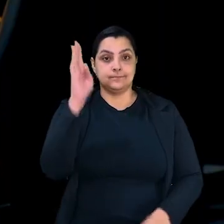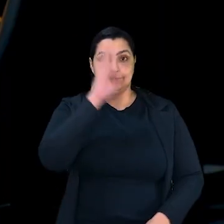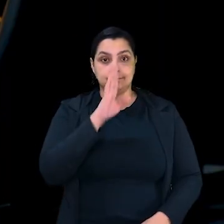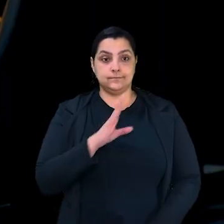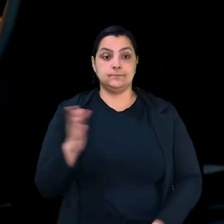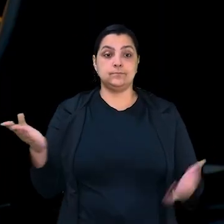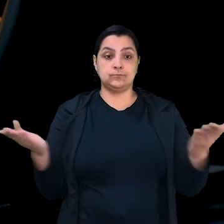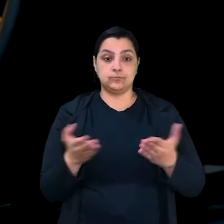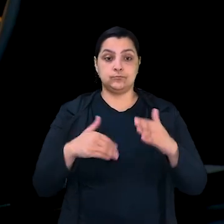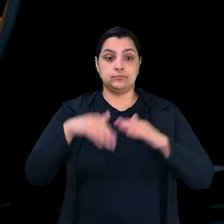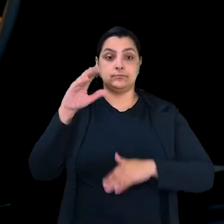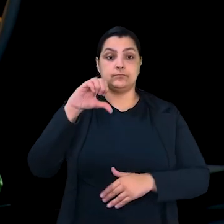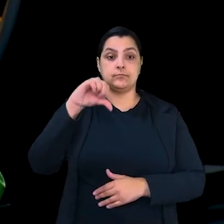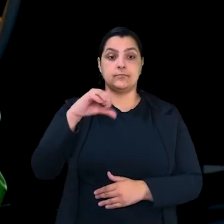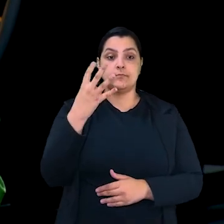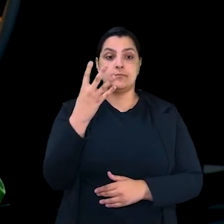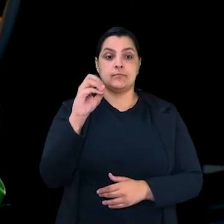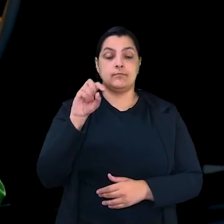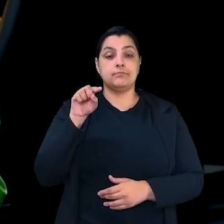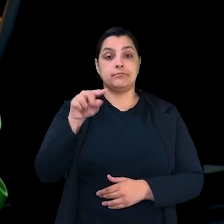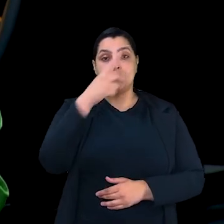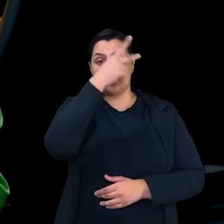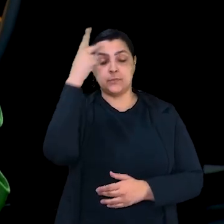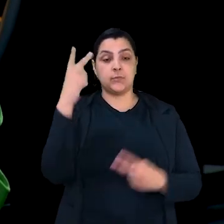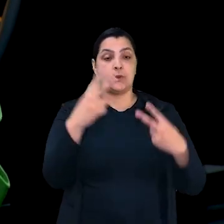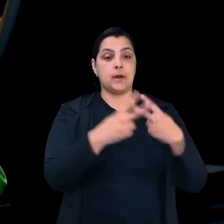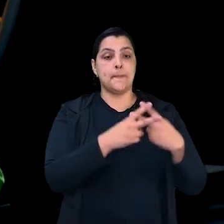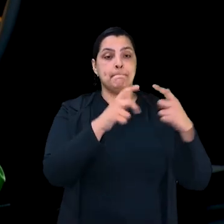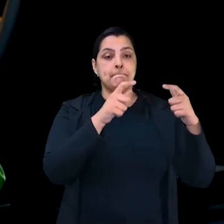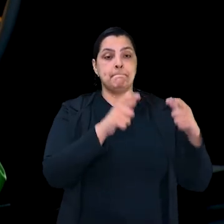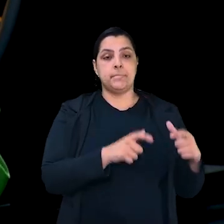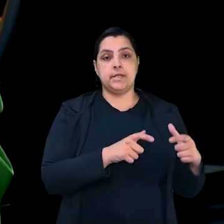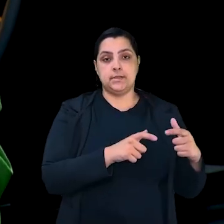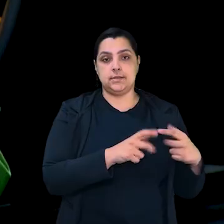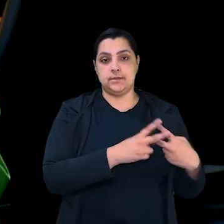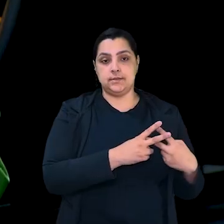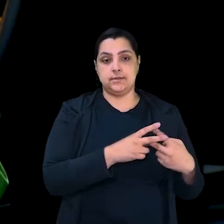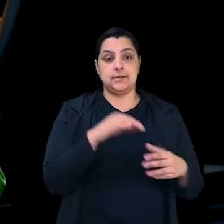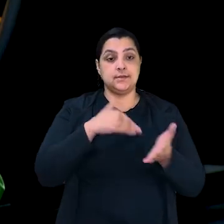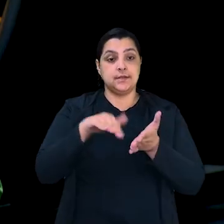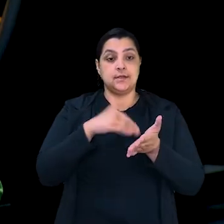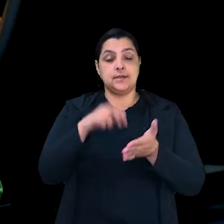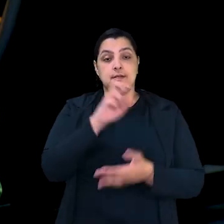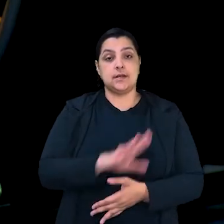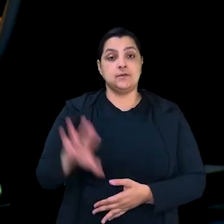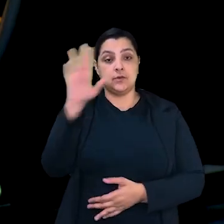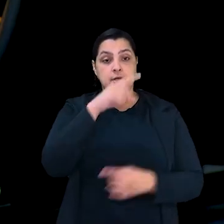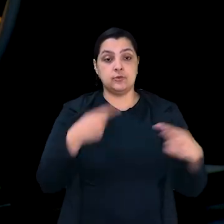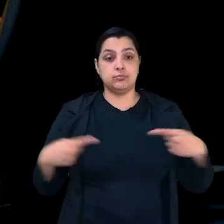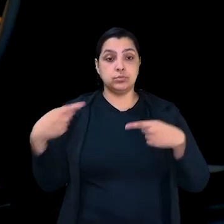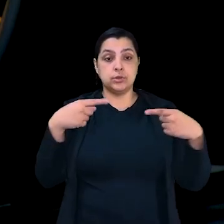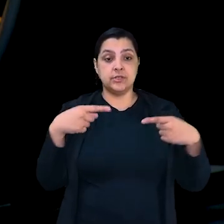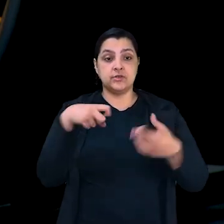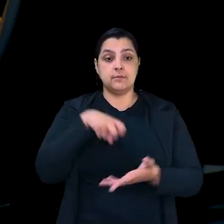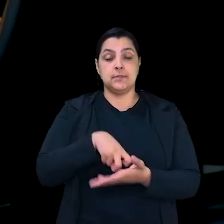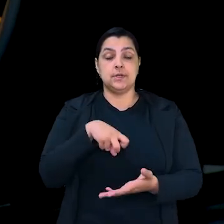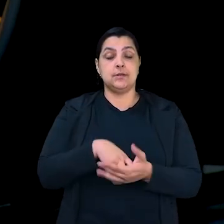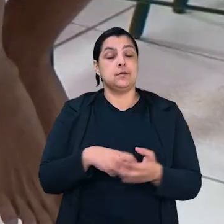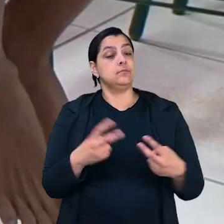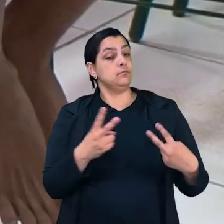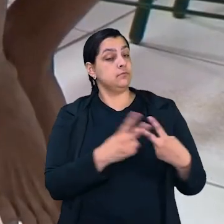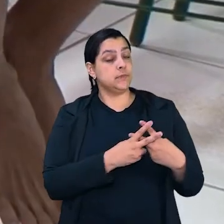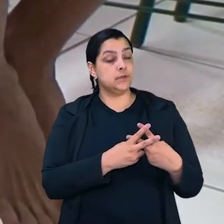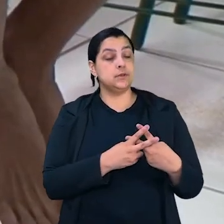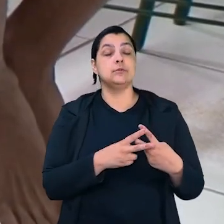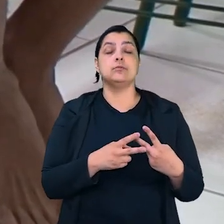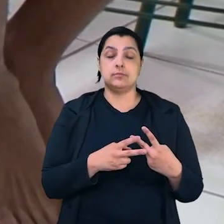O Brasil tem hoje mais de 940 mil pessoas presas, conforme dados da Secretaria Nacional de Políticas Penais.